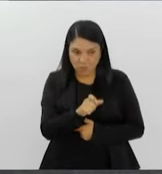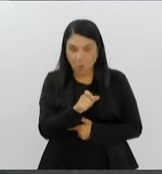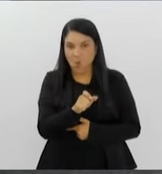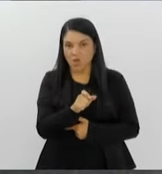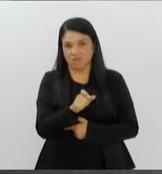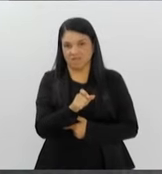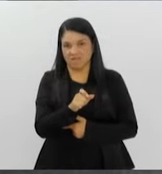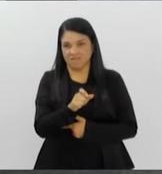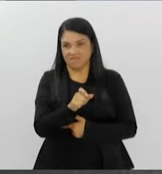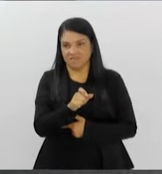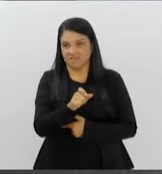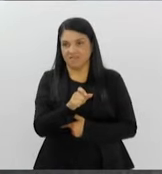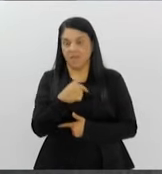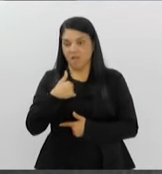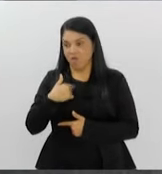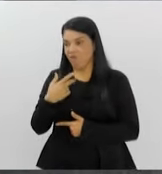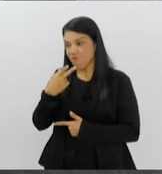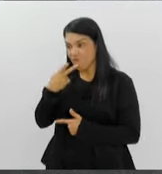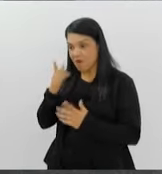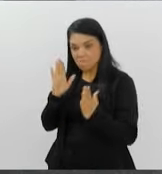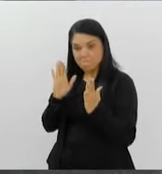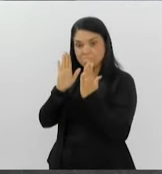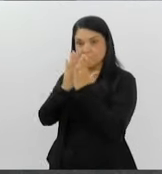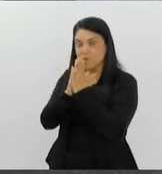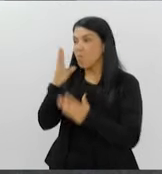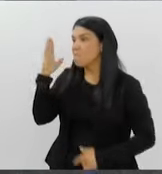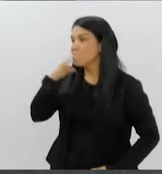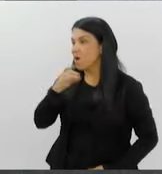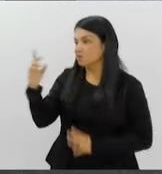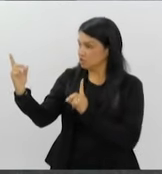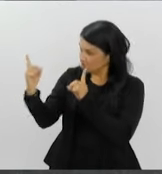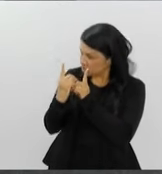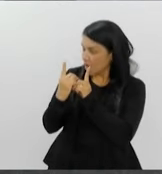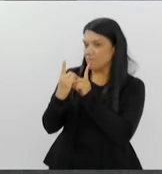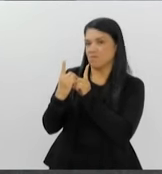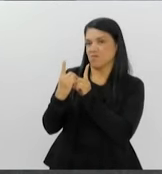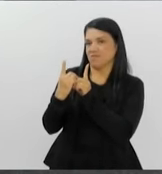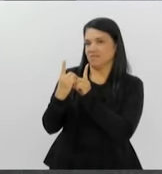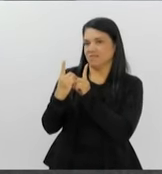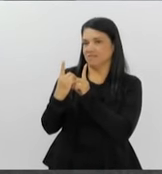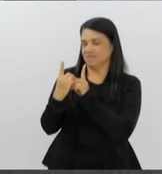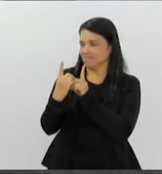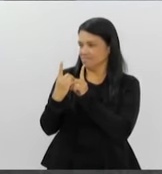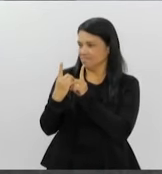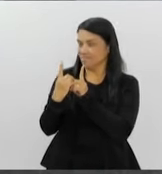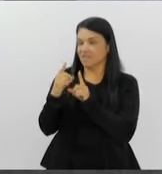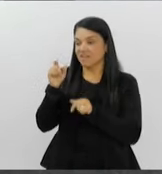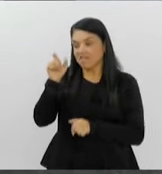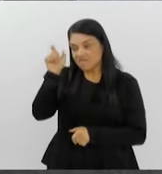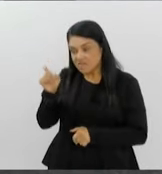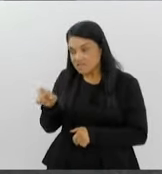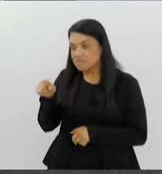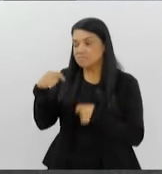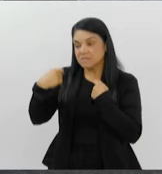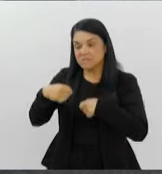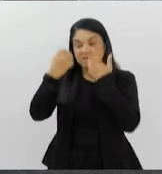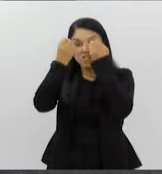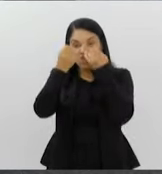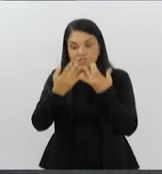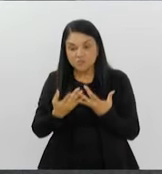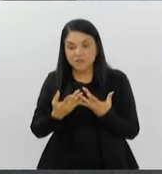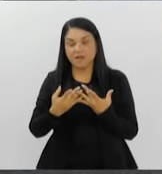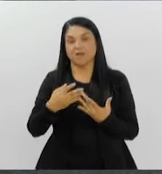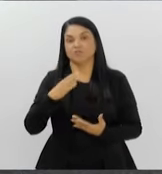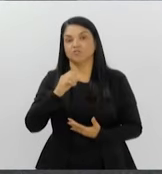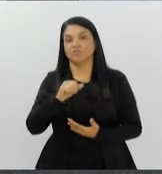eu, como homem, eu falo mal na presença dele e chamo ele, entendeu, deputado Flávio Serafini? Então, você deveria se explicar os